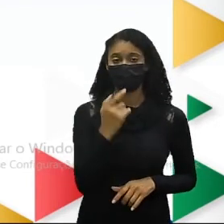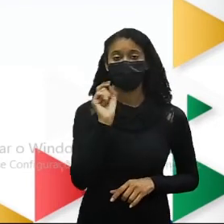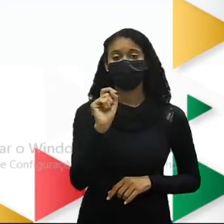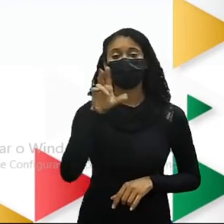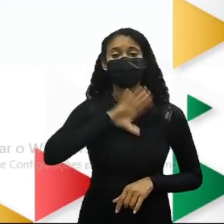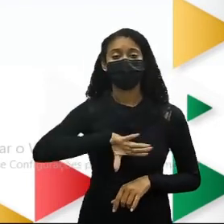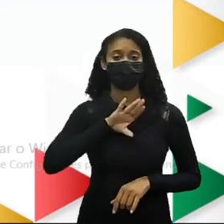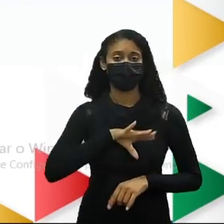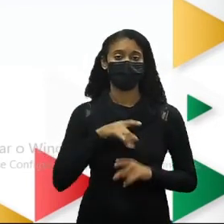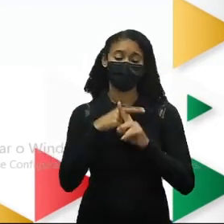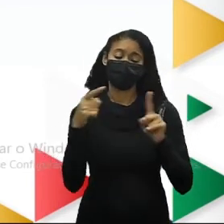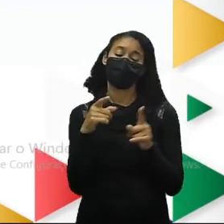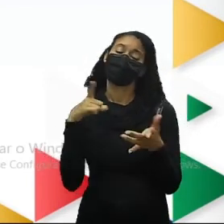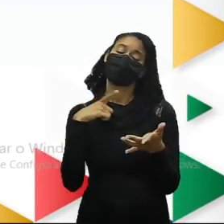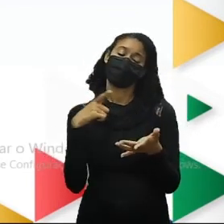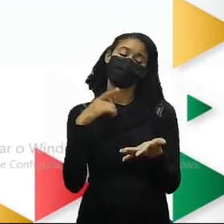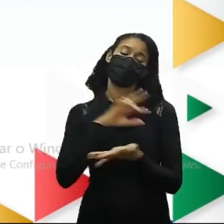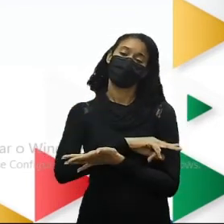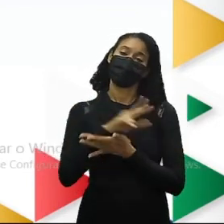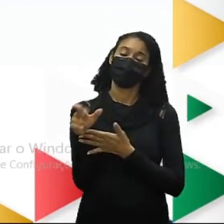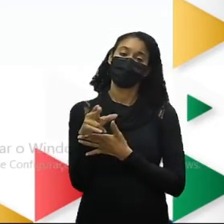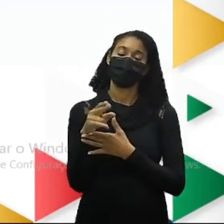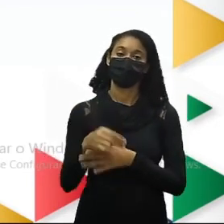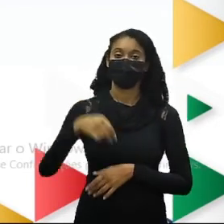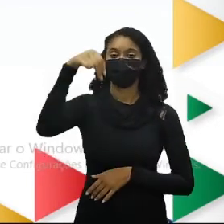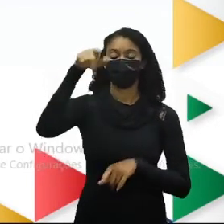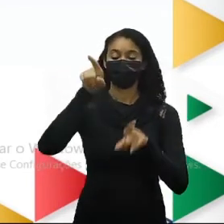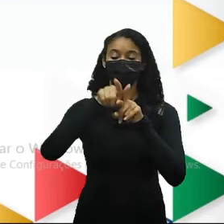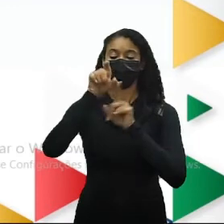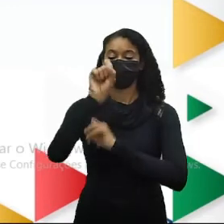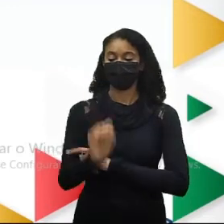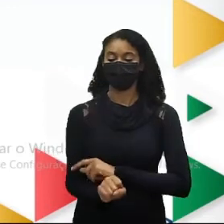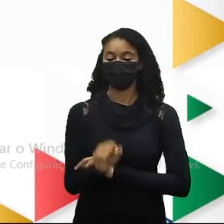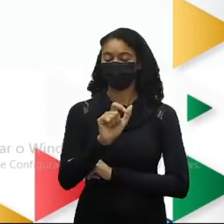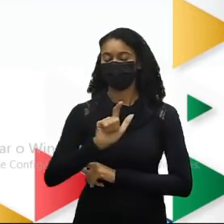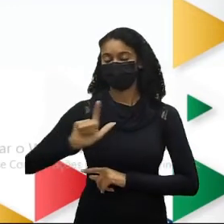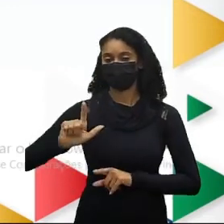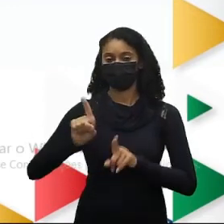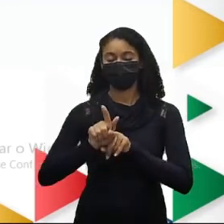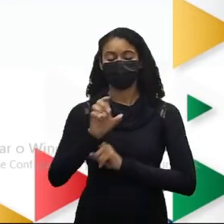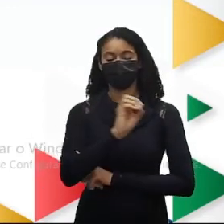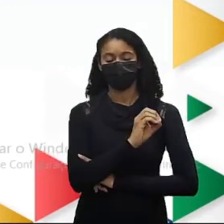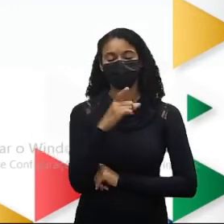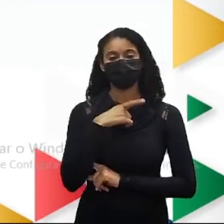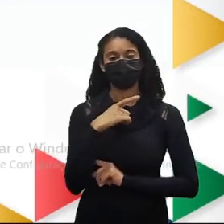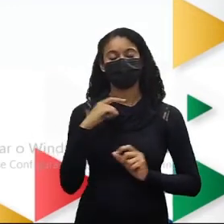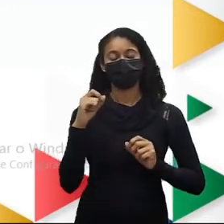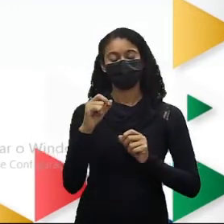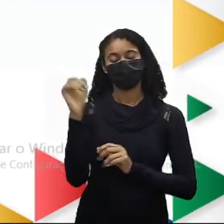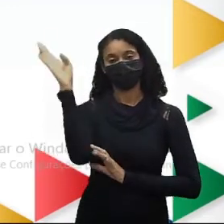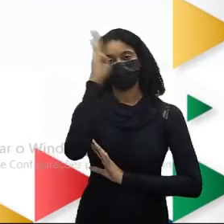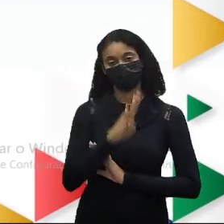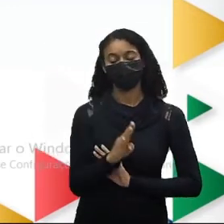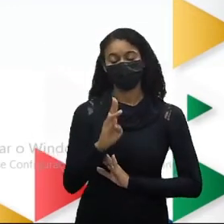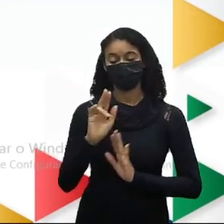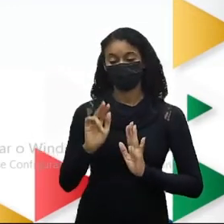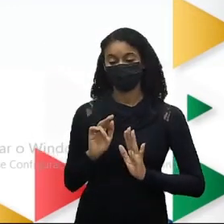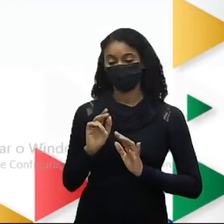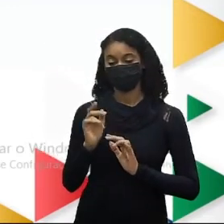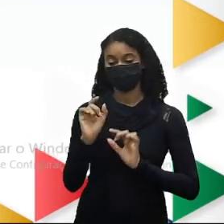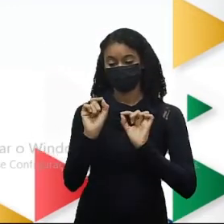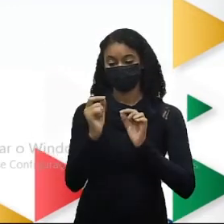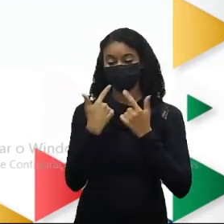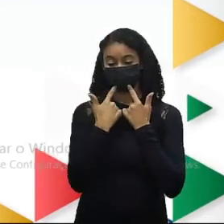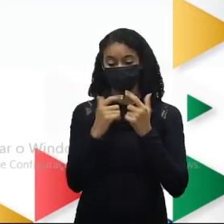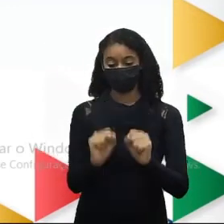variações. Então lembrar que de norte a sul, de leste a oeste, no Brasil a língua predominante é a